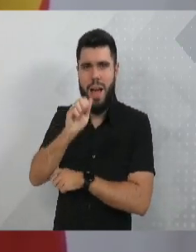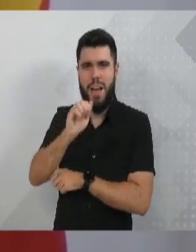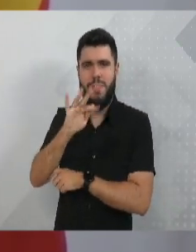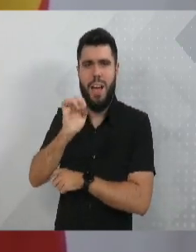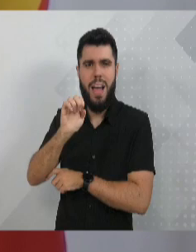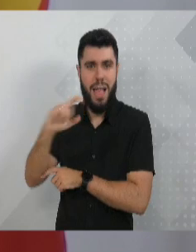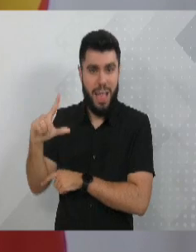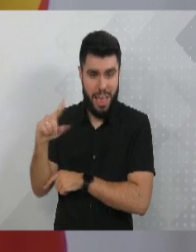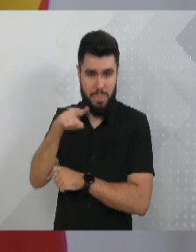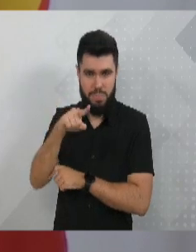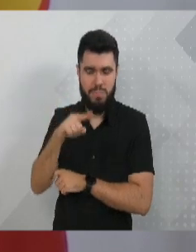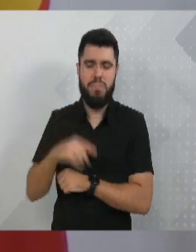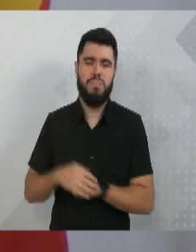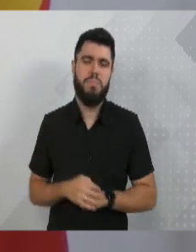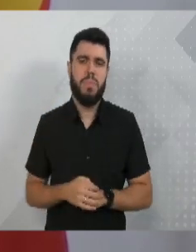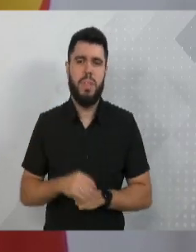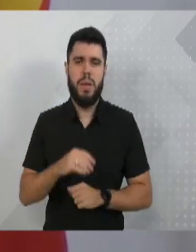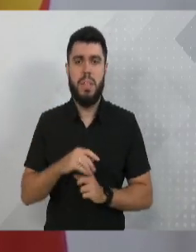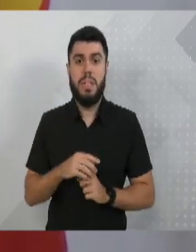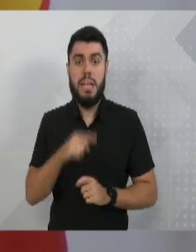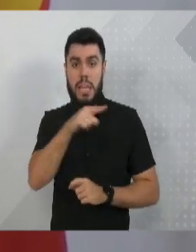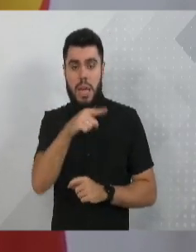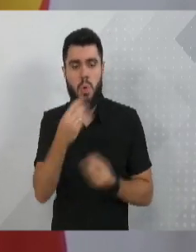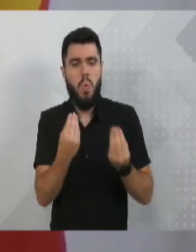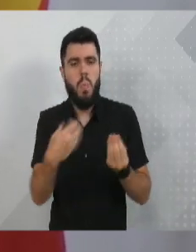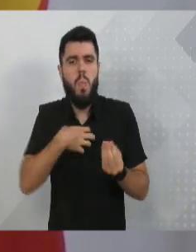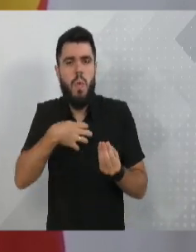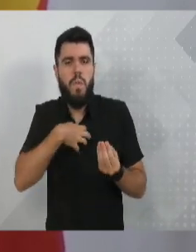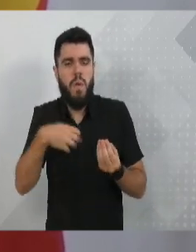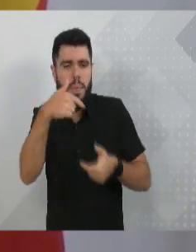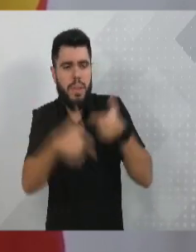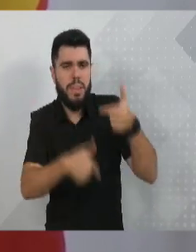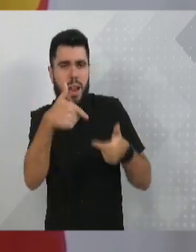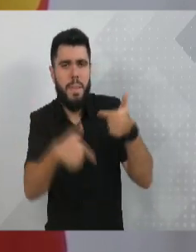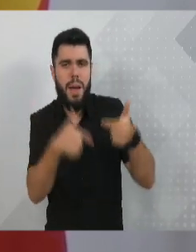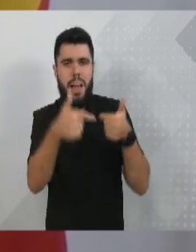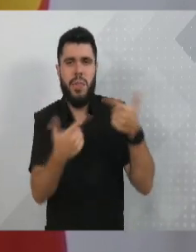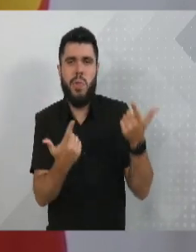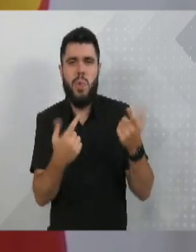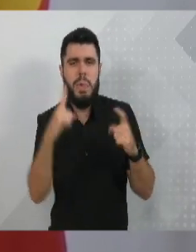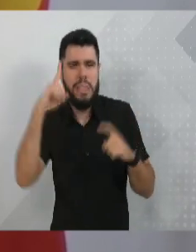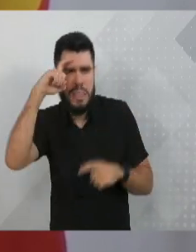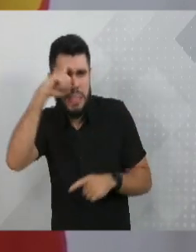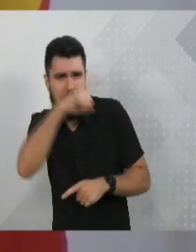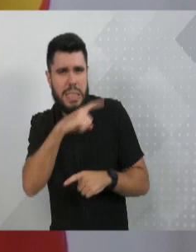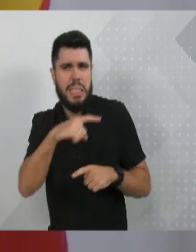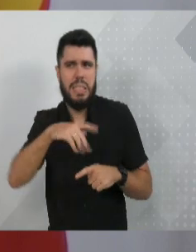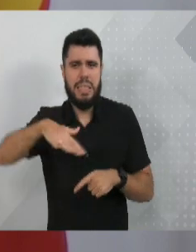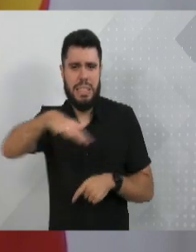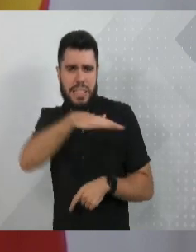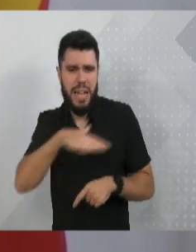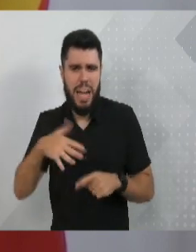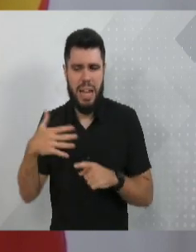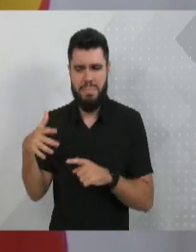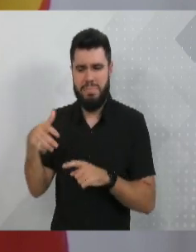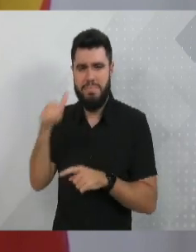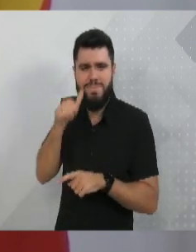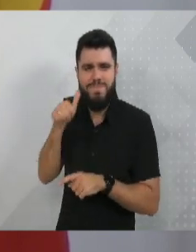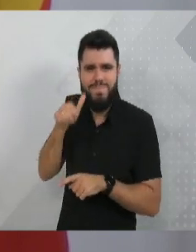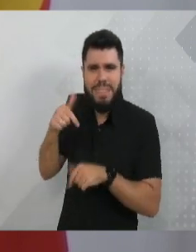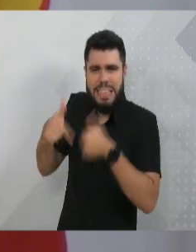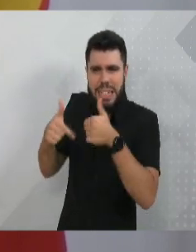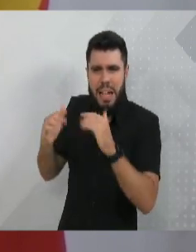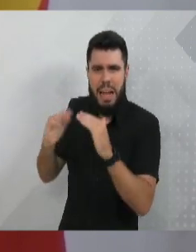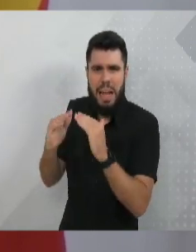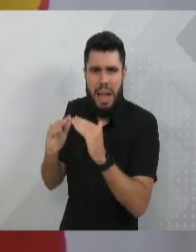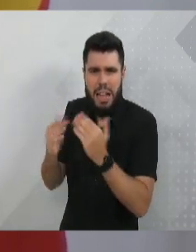do trabalhador, a forma como as dificuldades, né, do trabalhador, da trabalhadora dona de casa, da